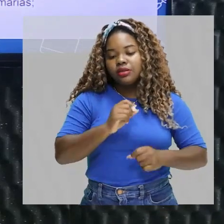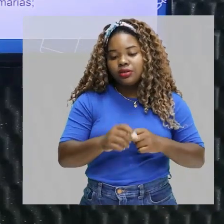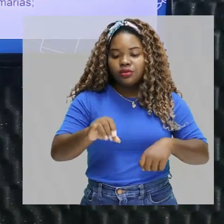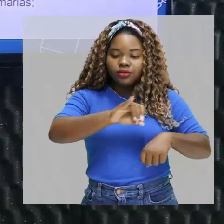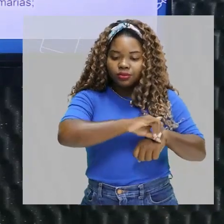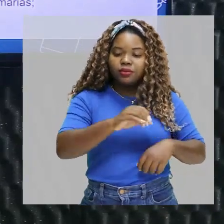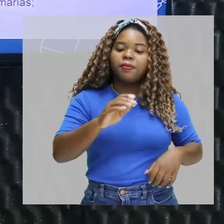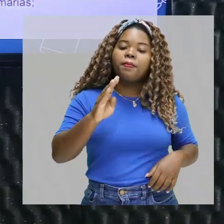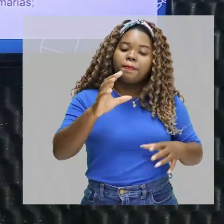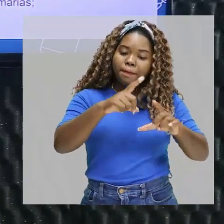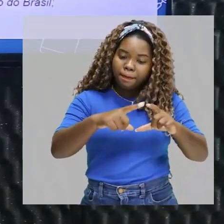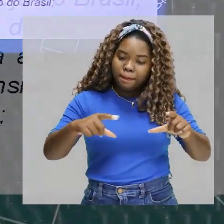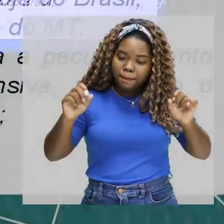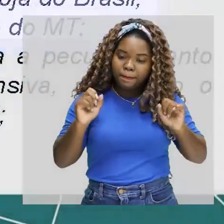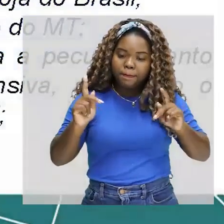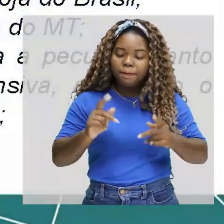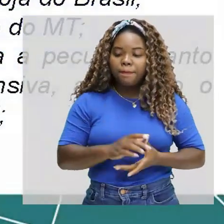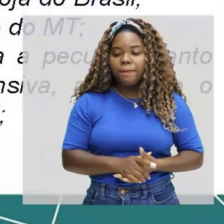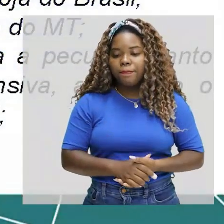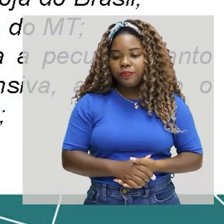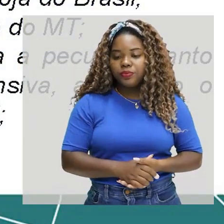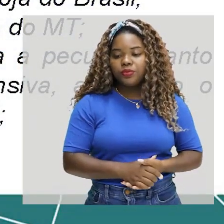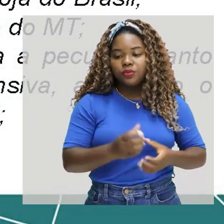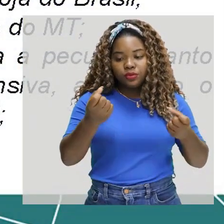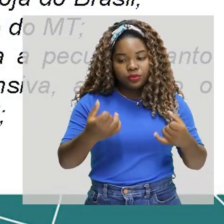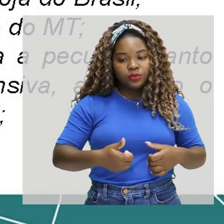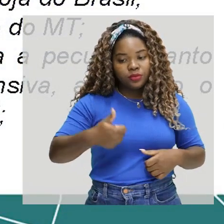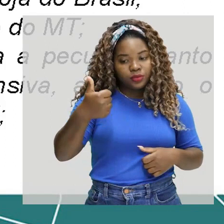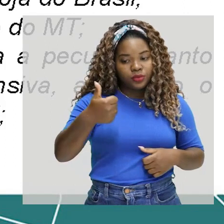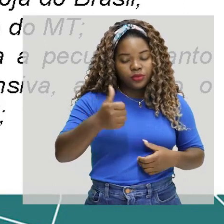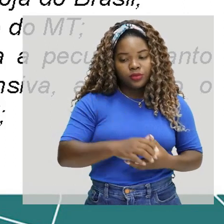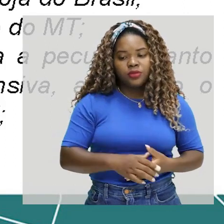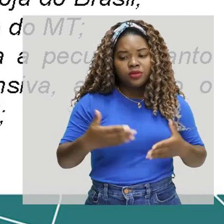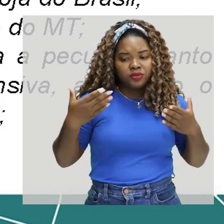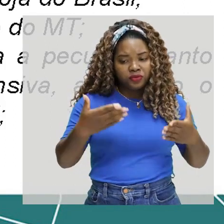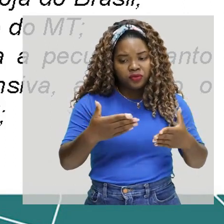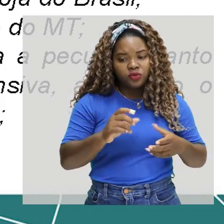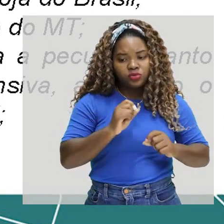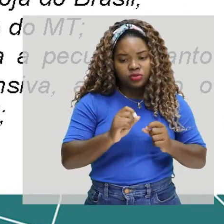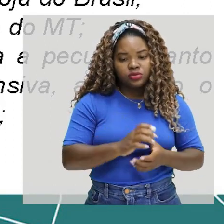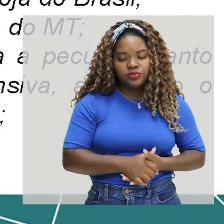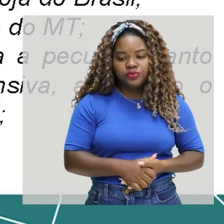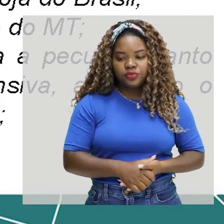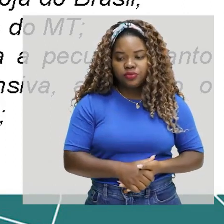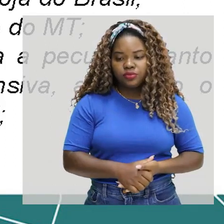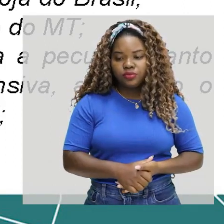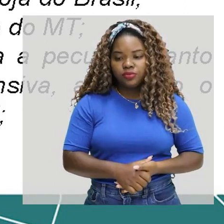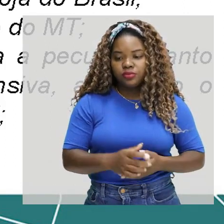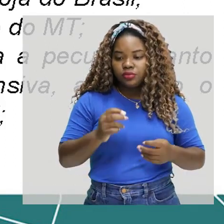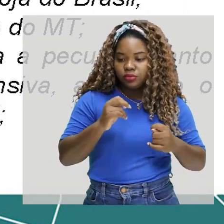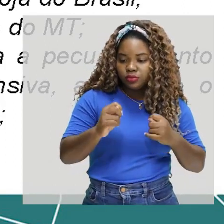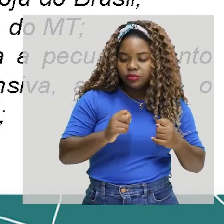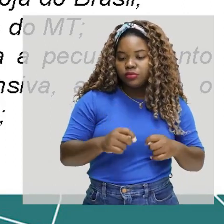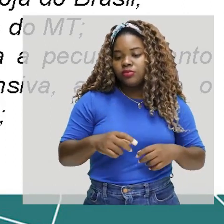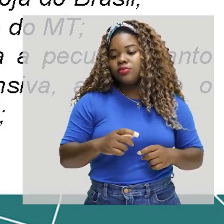nossa capital Brasília bacana como eu te disse nós vamos ter um grande destaque no primeiro setor dessa região Tá certo então